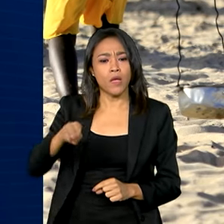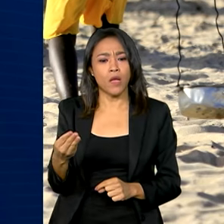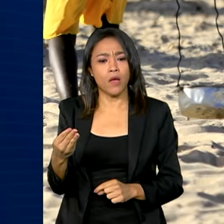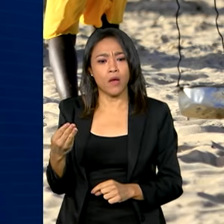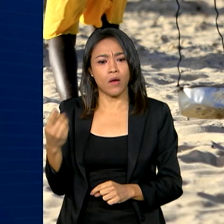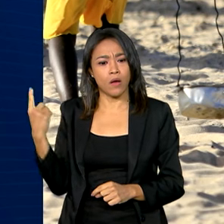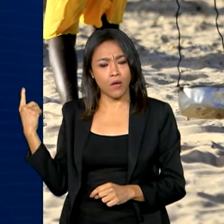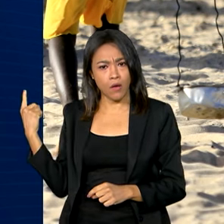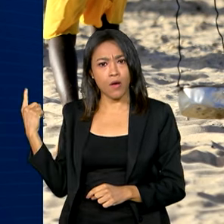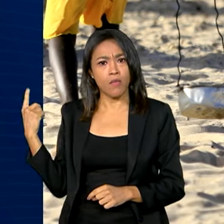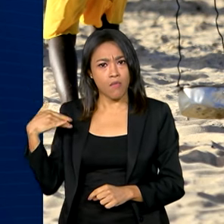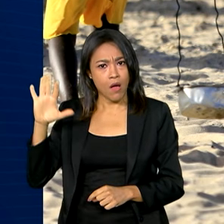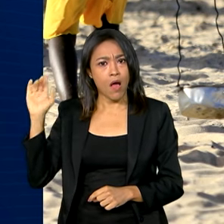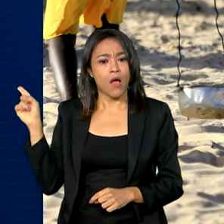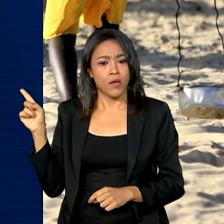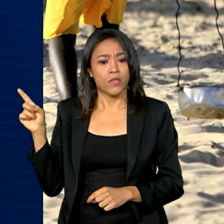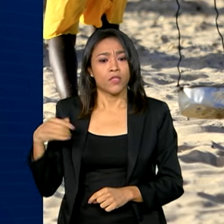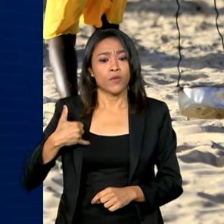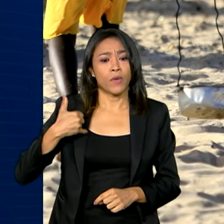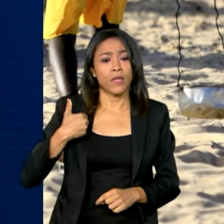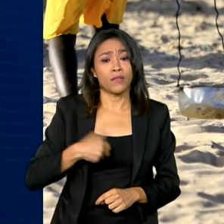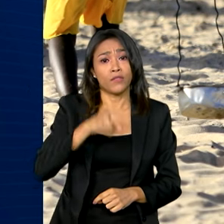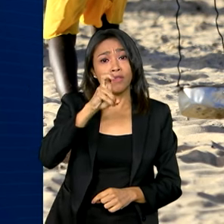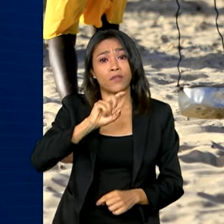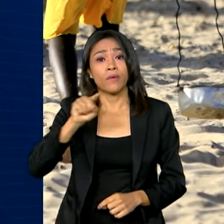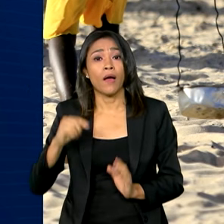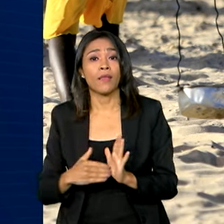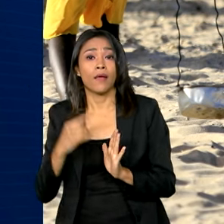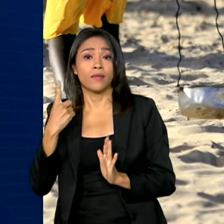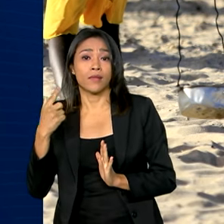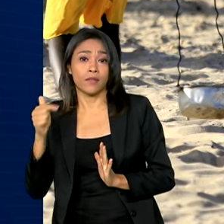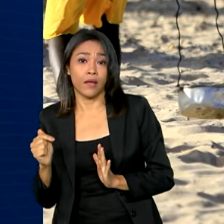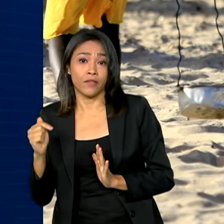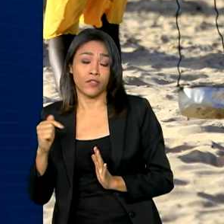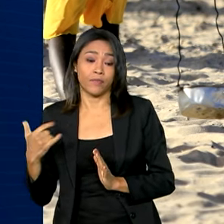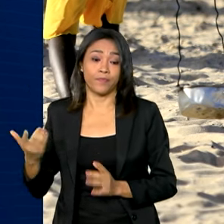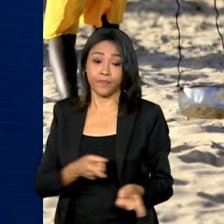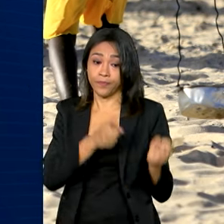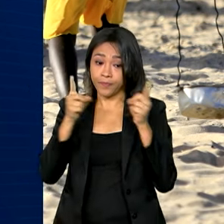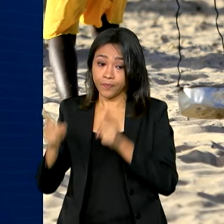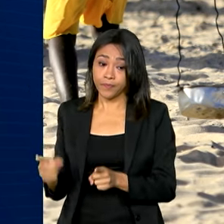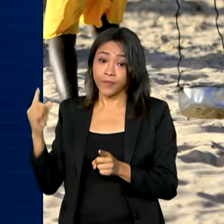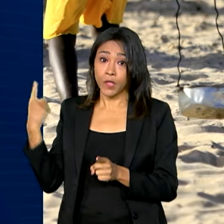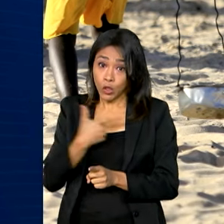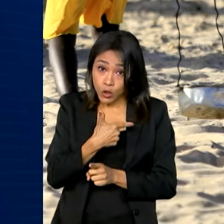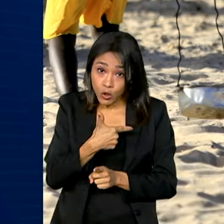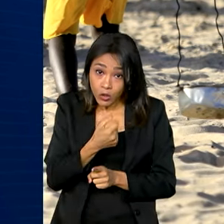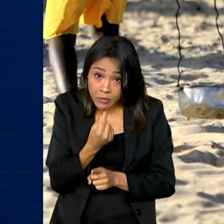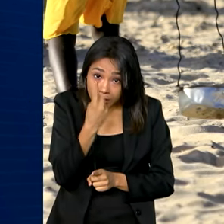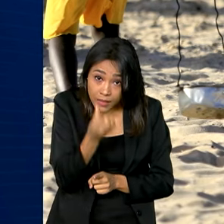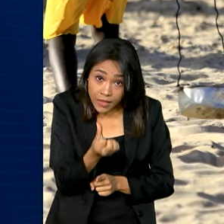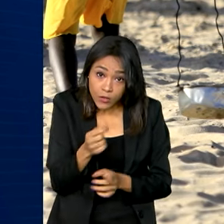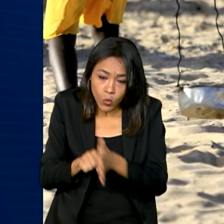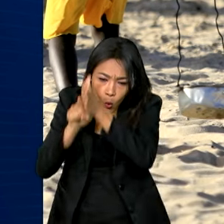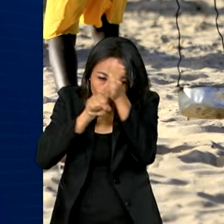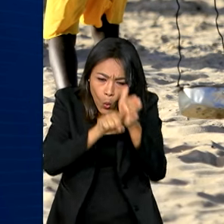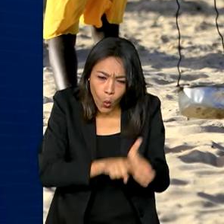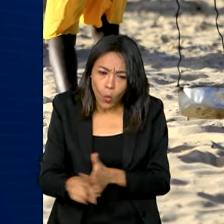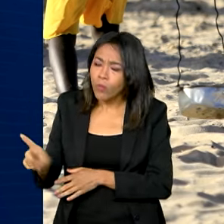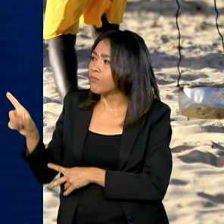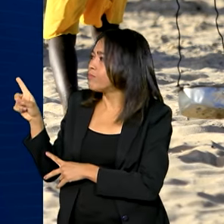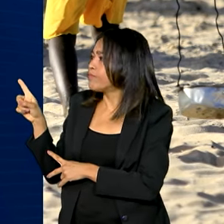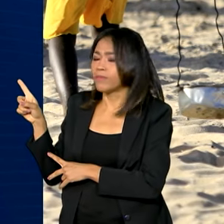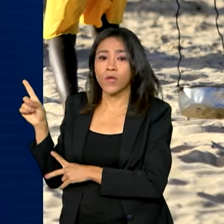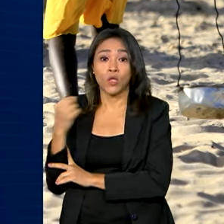de 5 a 17 anos de idade nessa situação. Em 2016, quando começou o levantamento, eram mais de